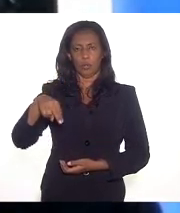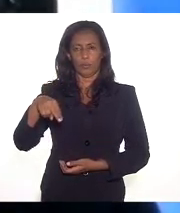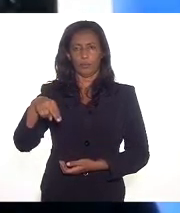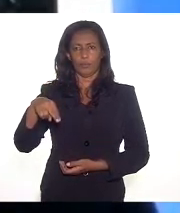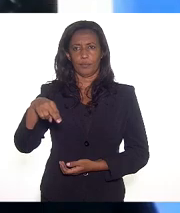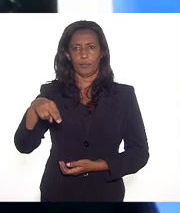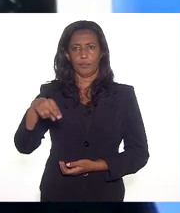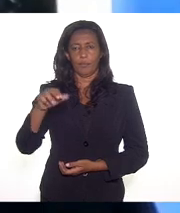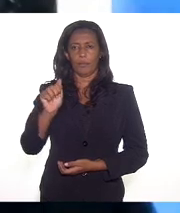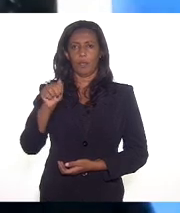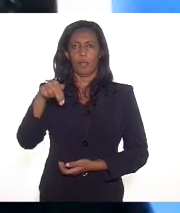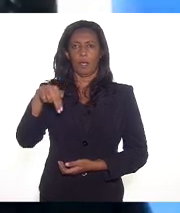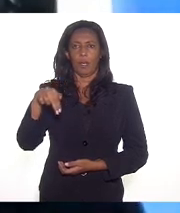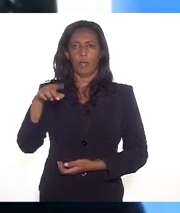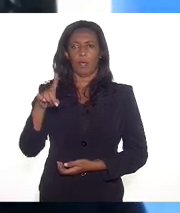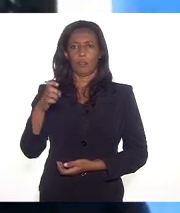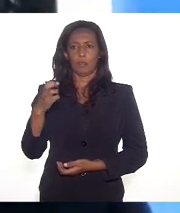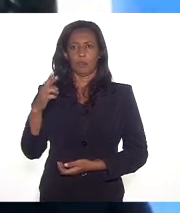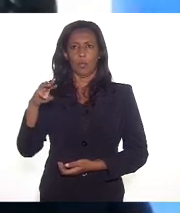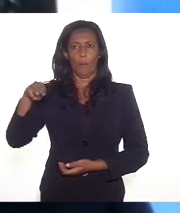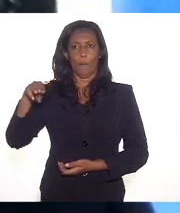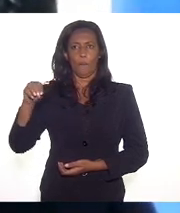Deputado Anderson Moraes.